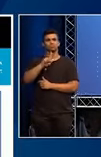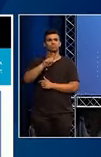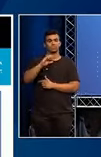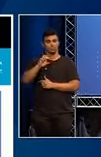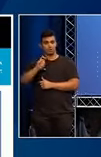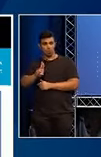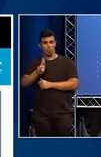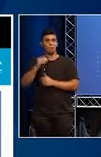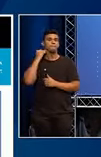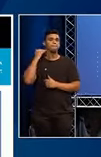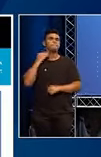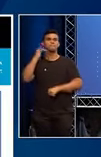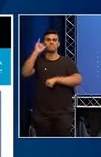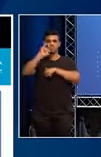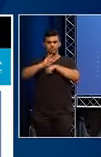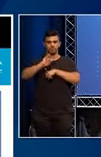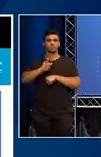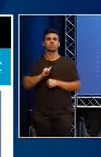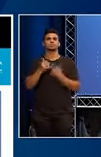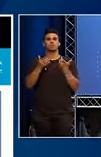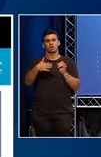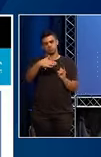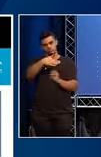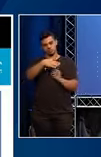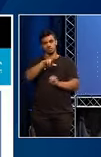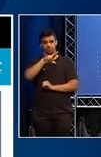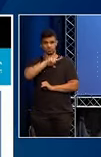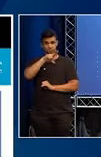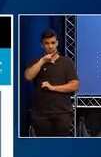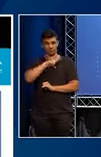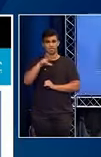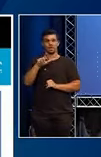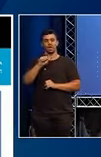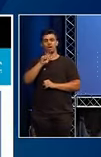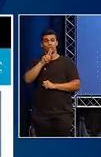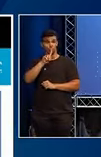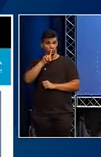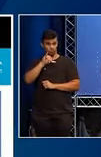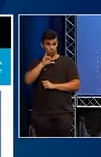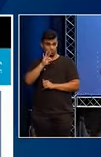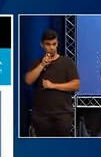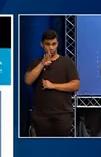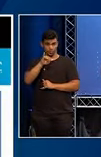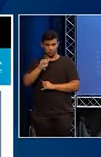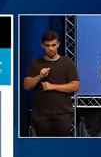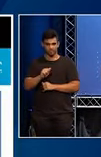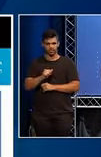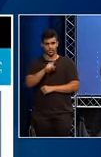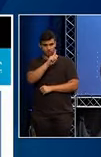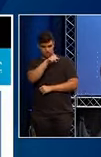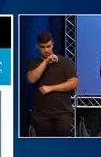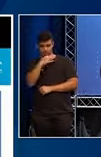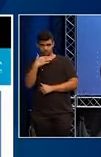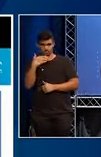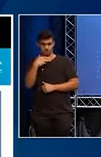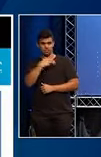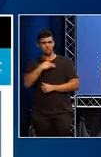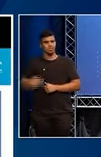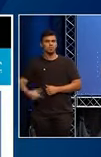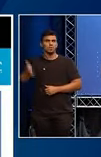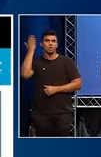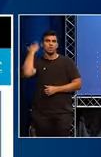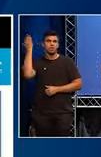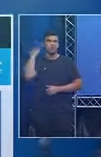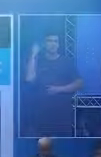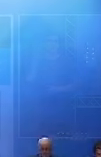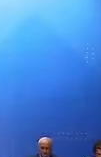Banco Central, entidades privadas, auditorias, e isso, né, ministro, quando antes do governo ninguém podia imaginar. A